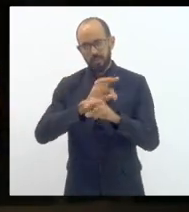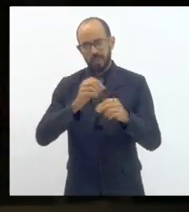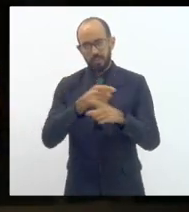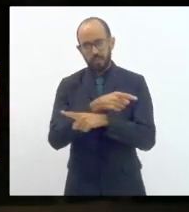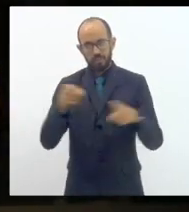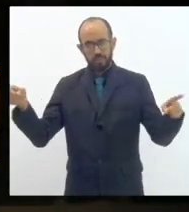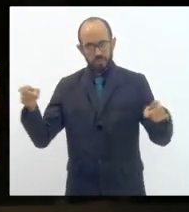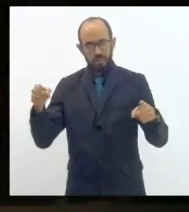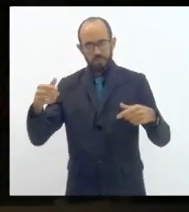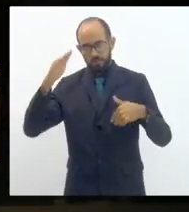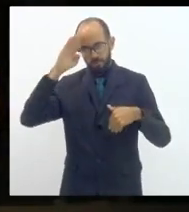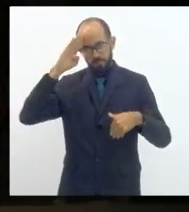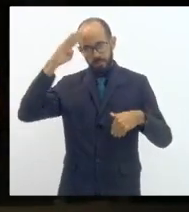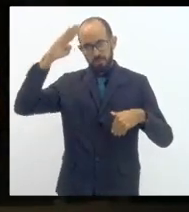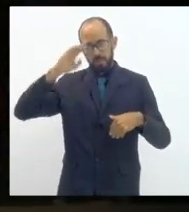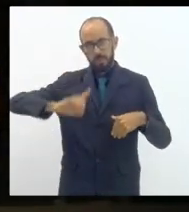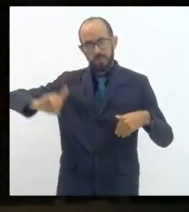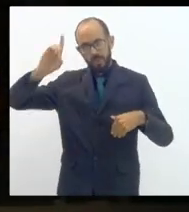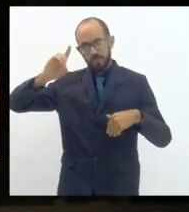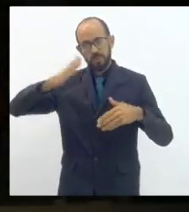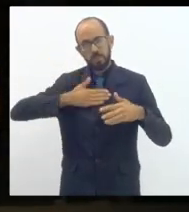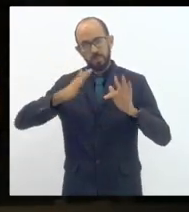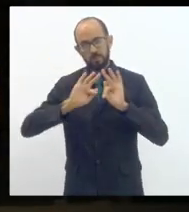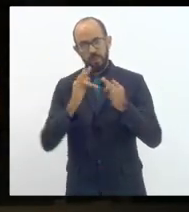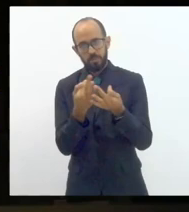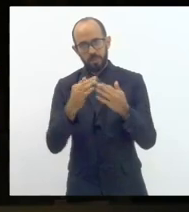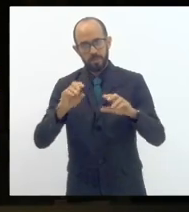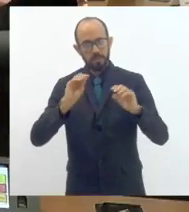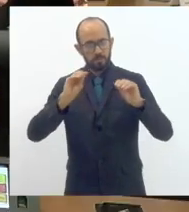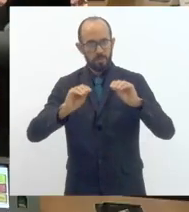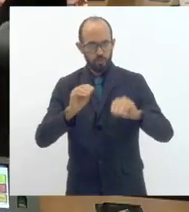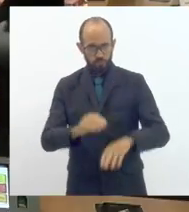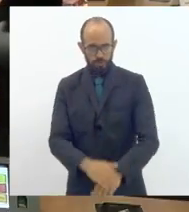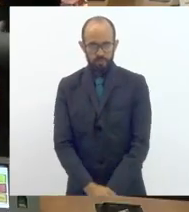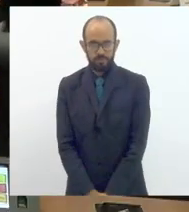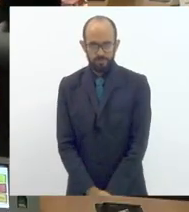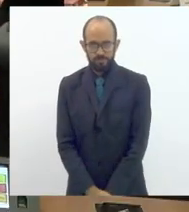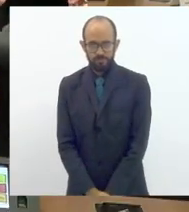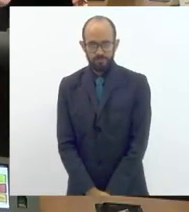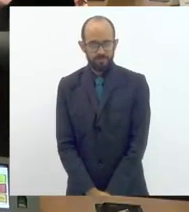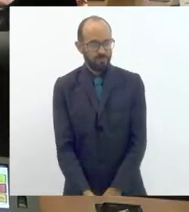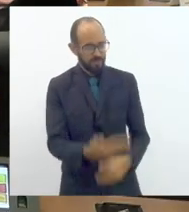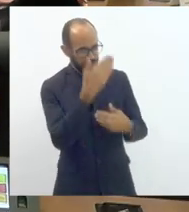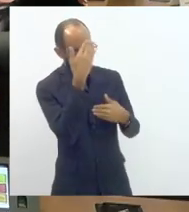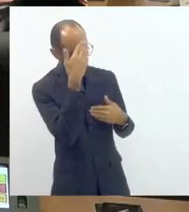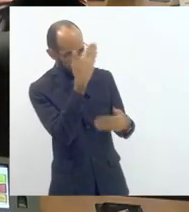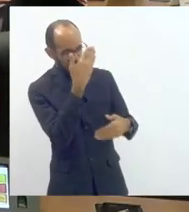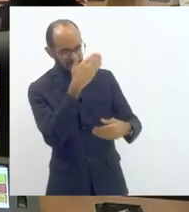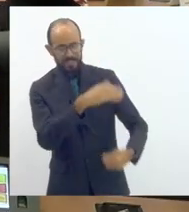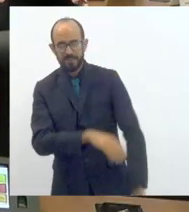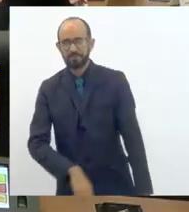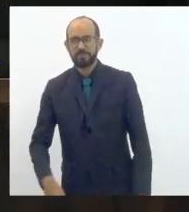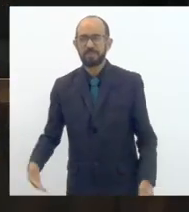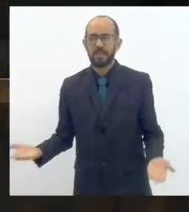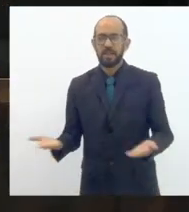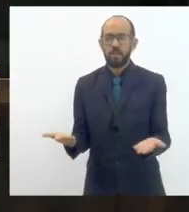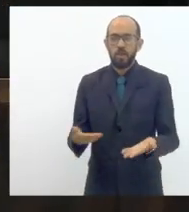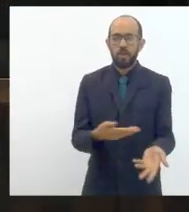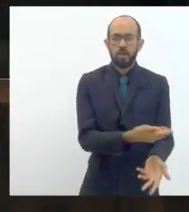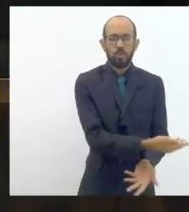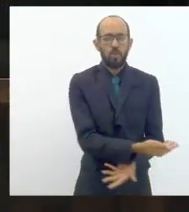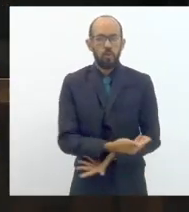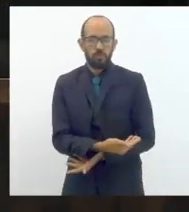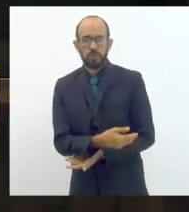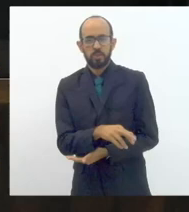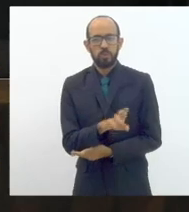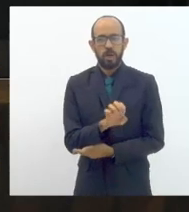todos, principalmente a Deus e a minha família. Beijo, gente. Obrigada. Chamo agora a